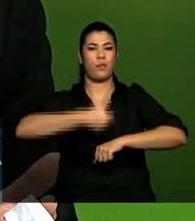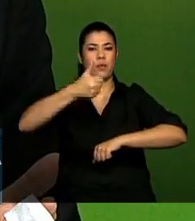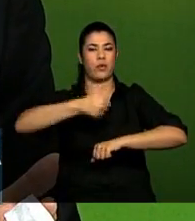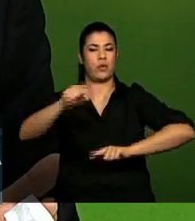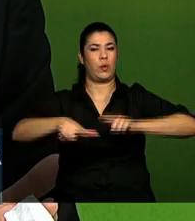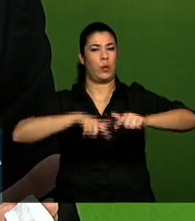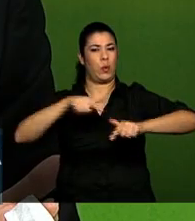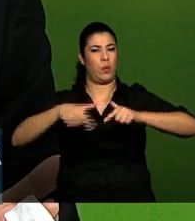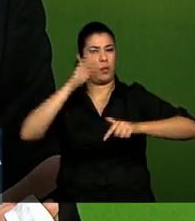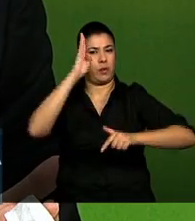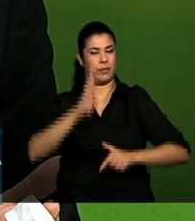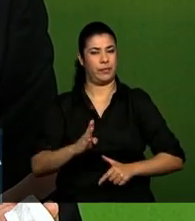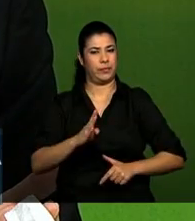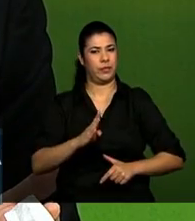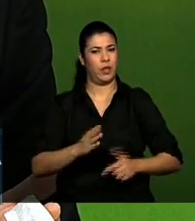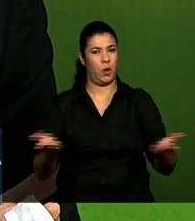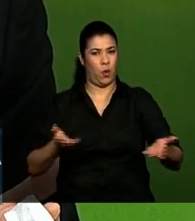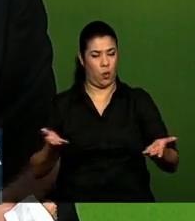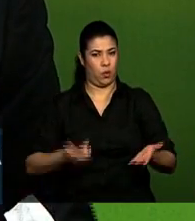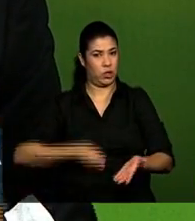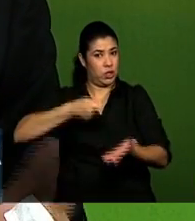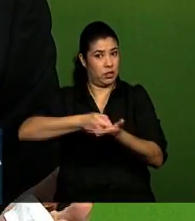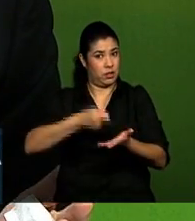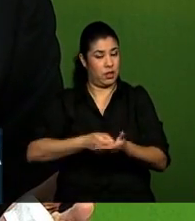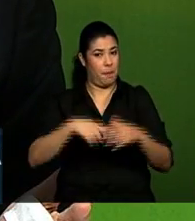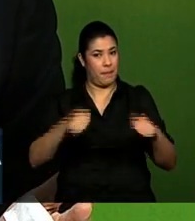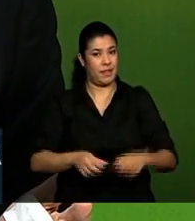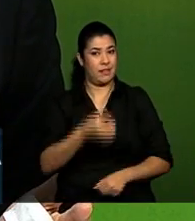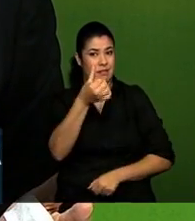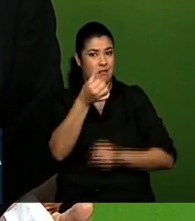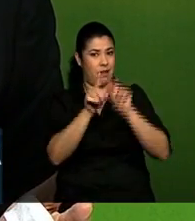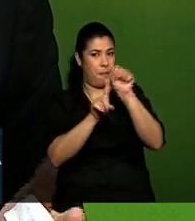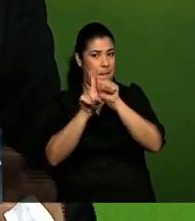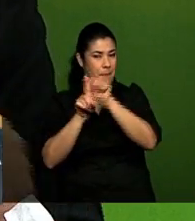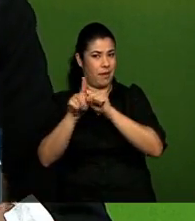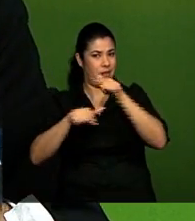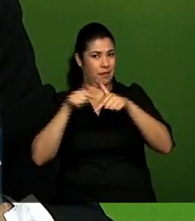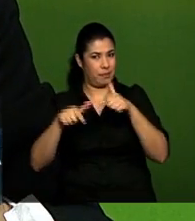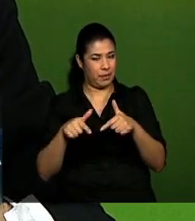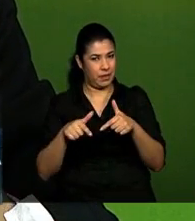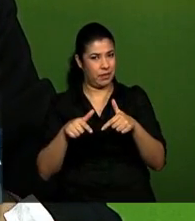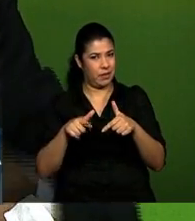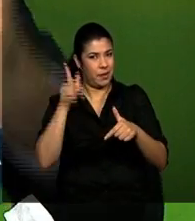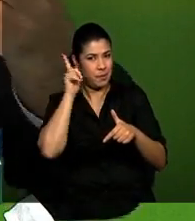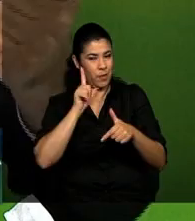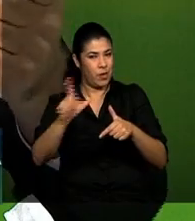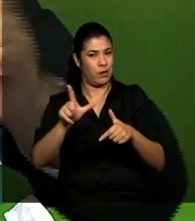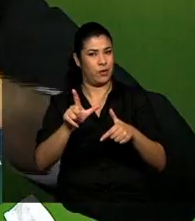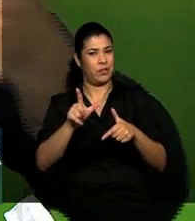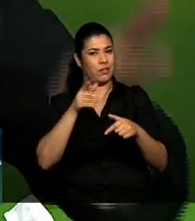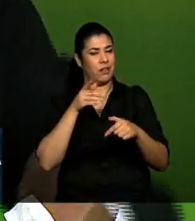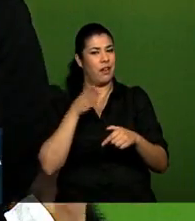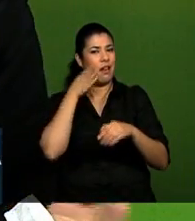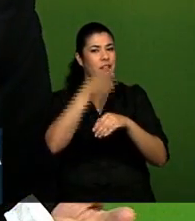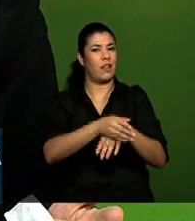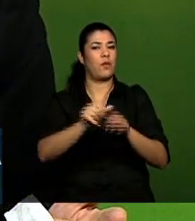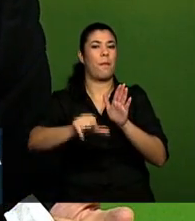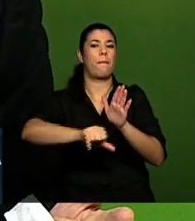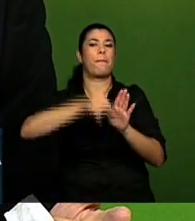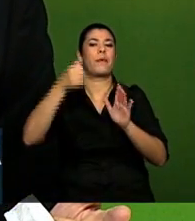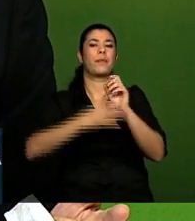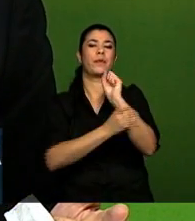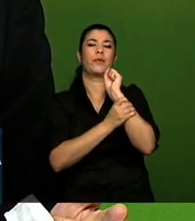hoje nós temos uma exigência de 6 meses de trabalho ininterrupto para que o trabalhador acesse o seu primeiro